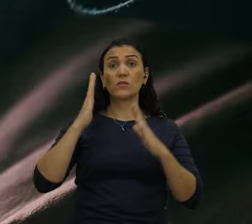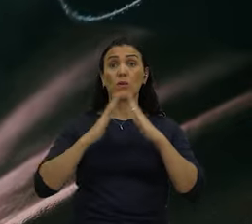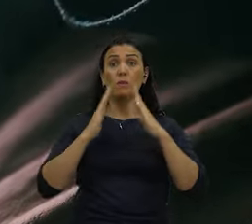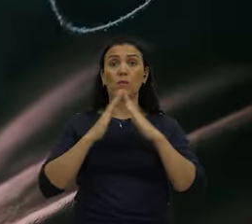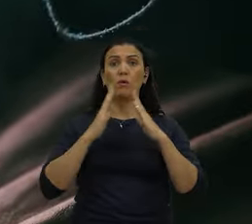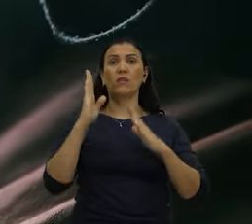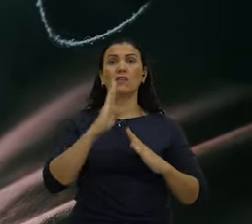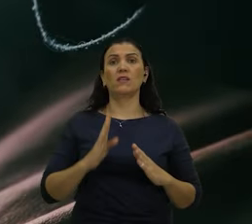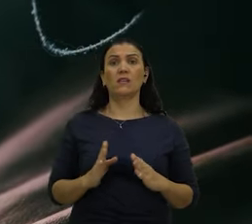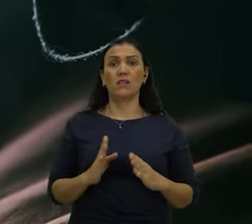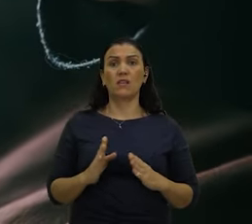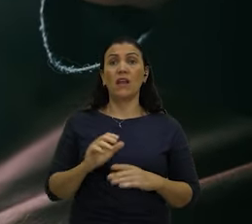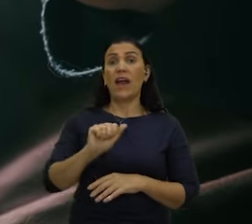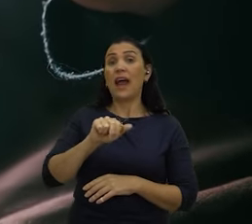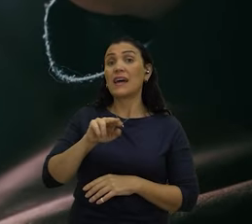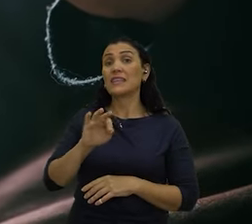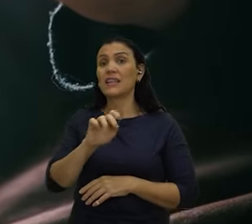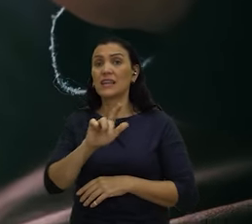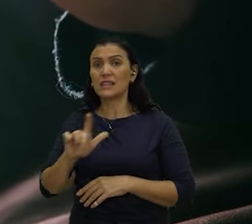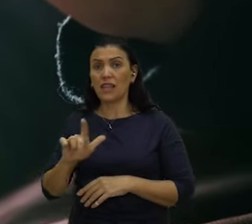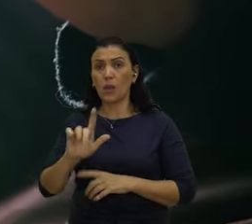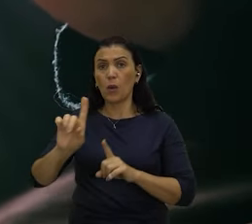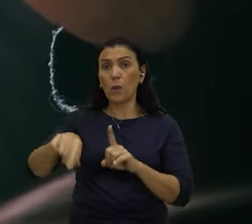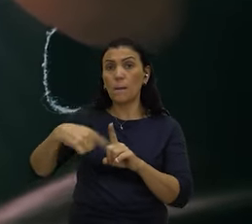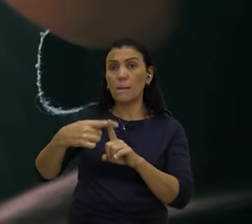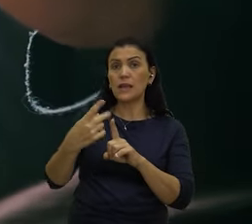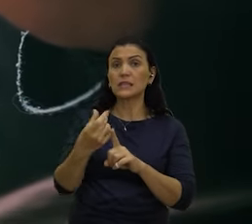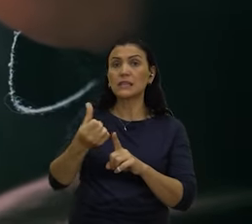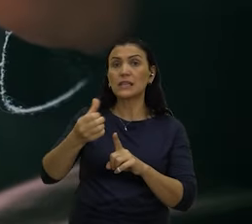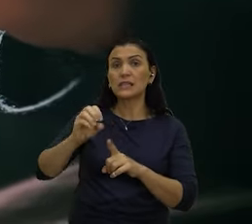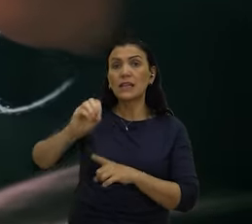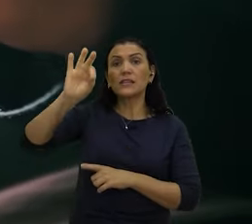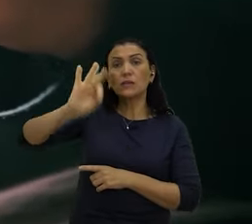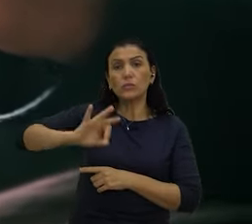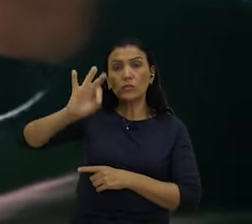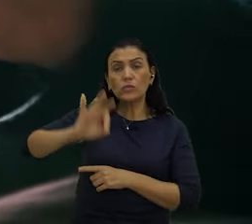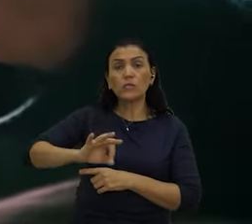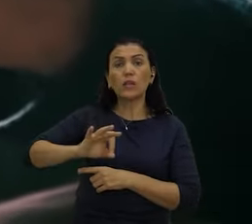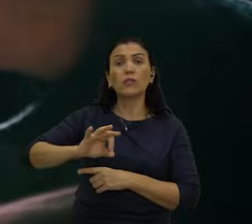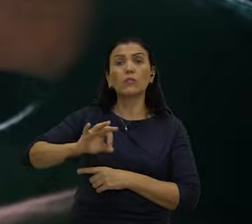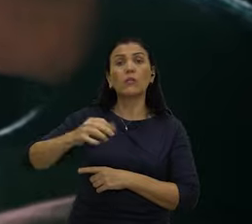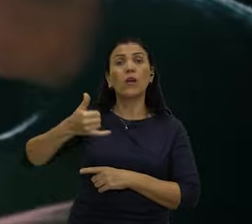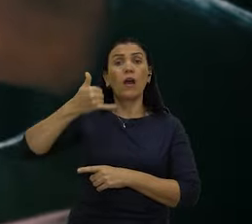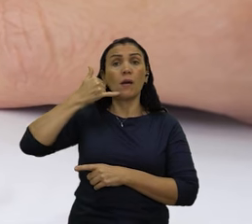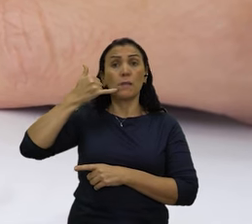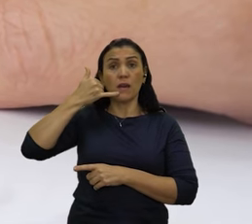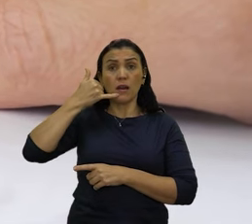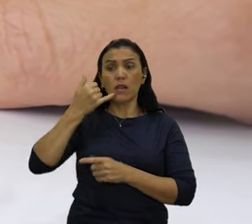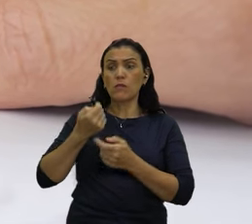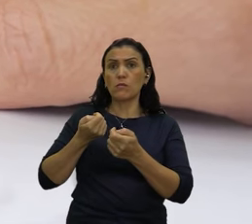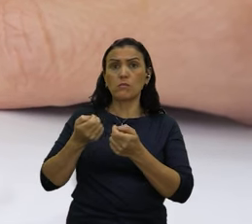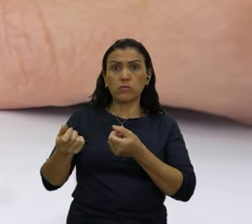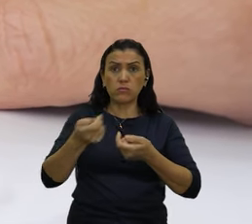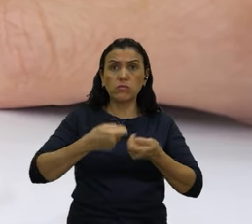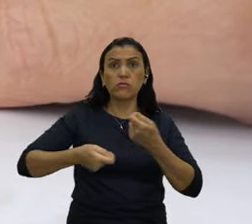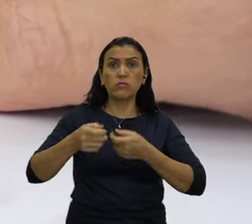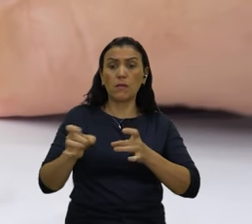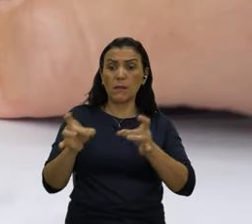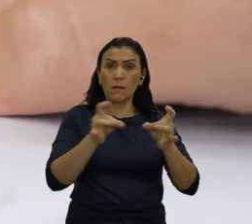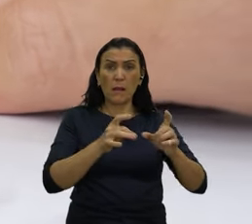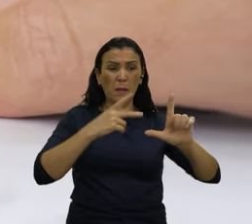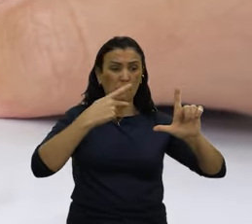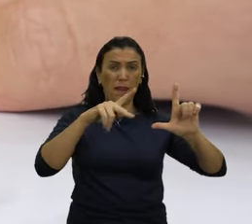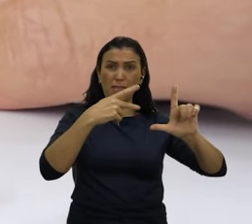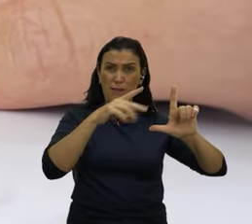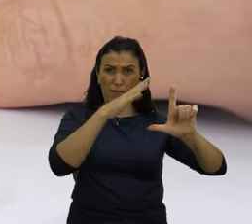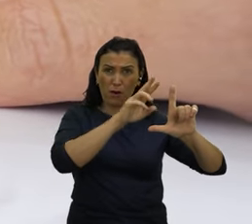habitante. E, segundo a Anatel, mais de 60% dos aparelhos comercializados em algumas